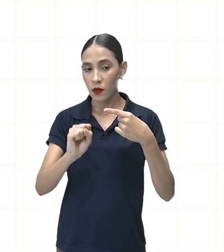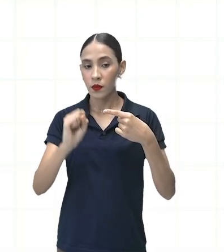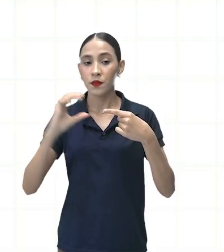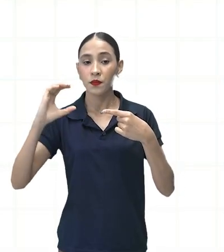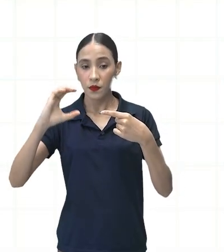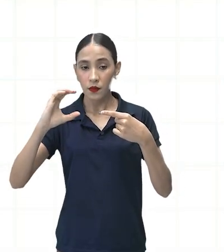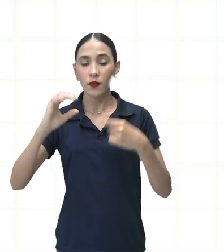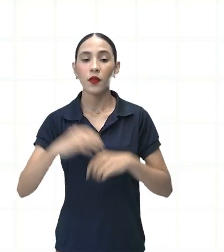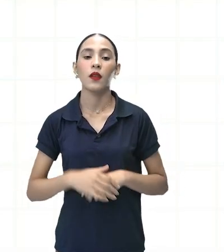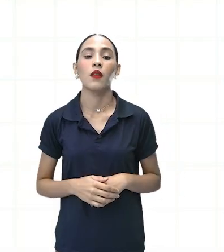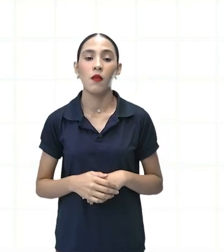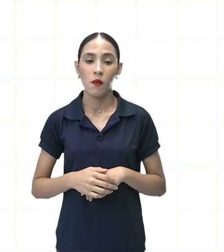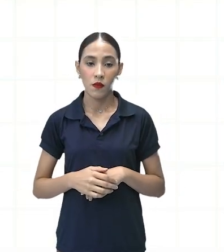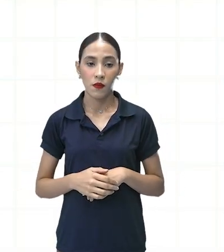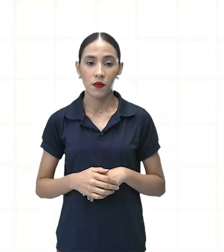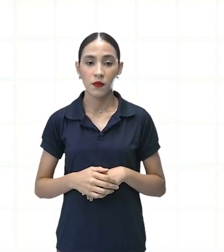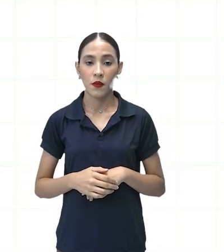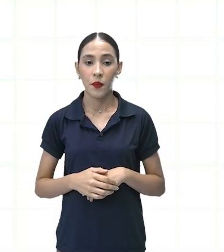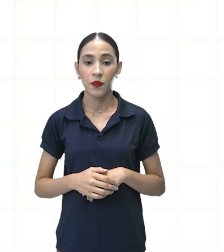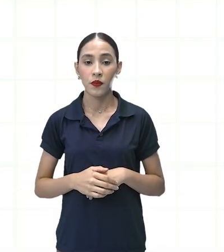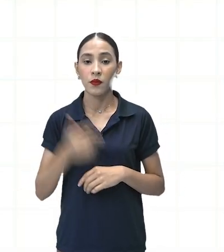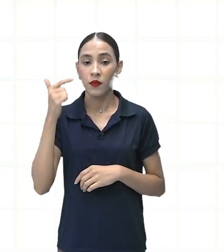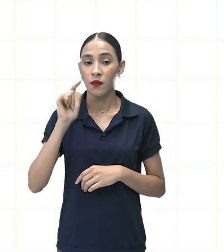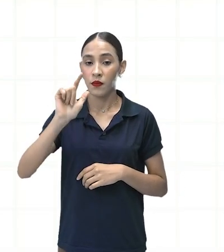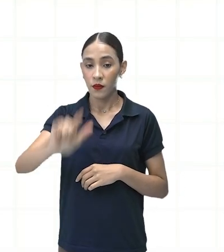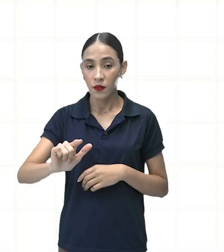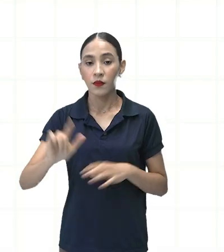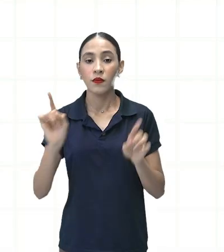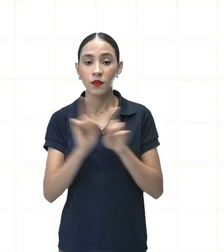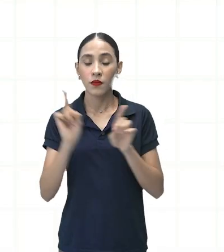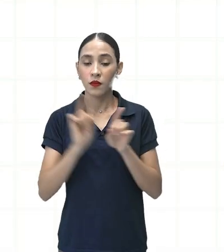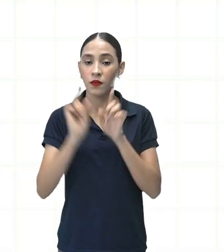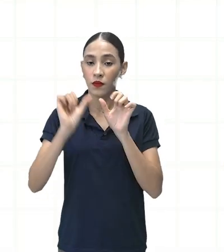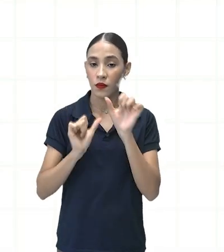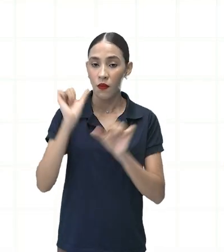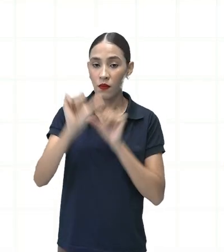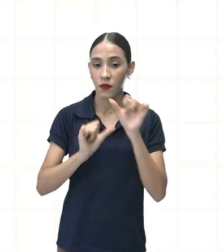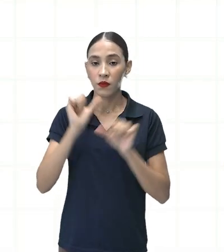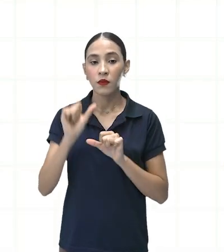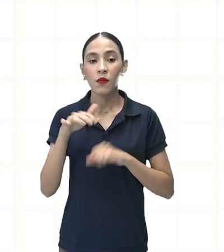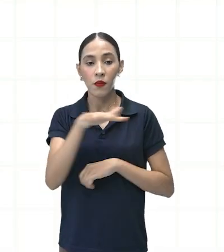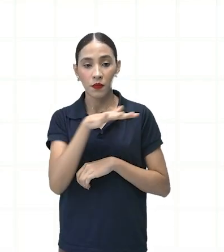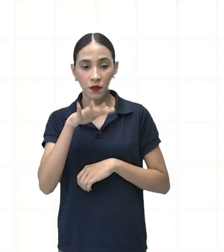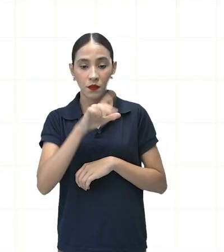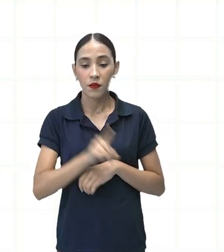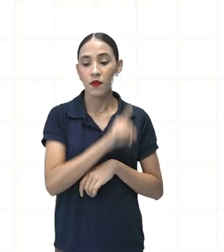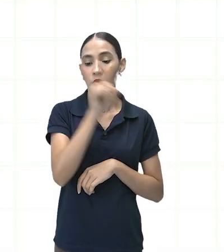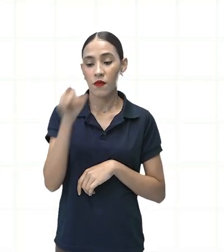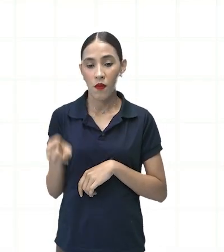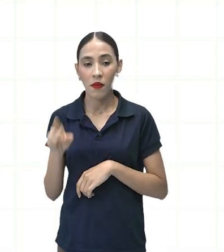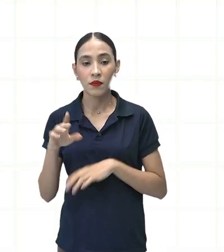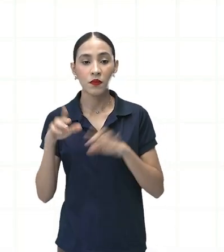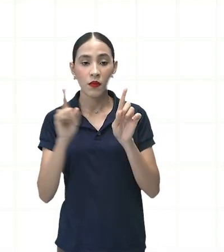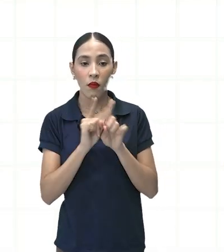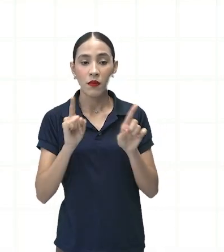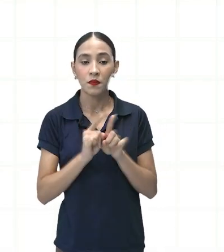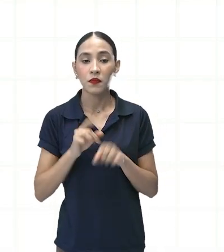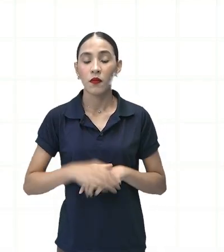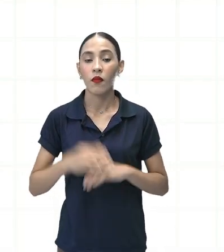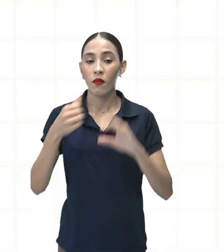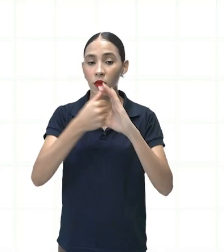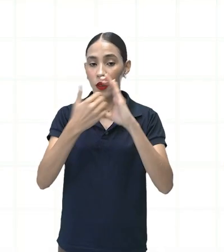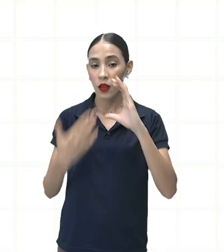1538 graus Celsius, para poder ocorrer essa transformação de um meio para o outro. Enquanto que